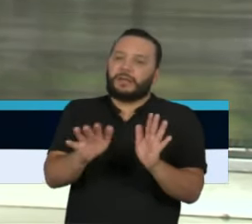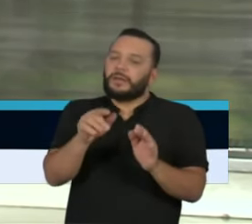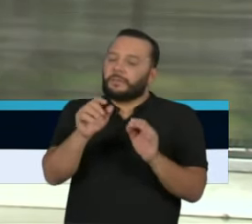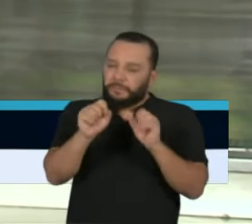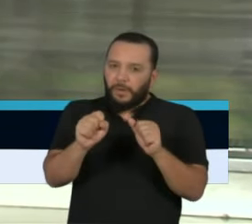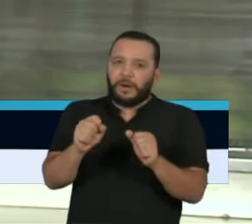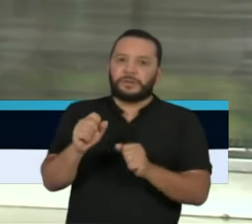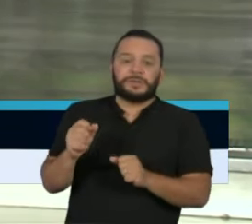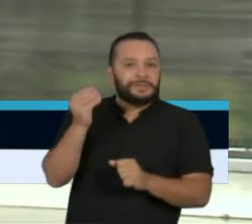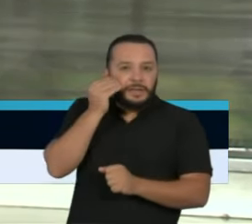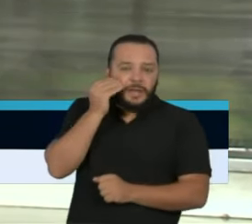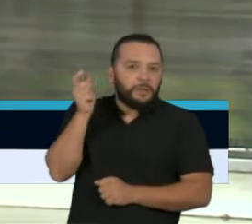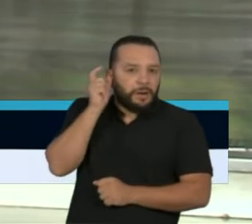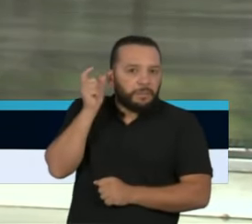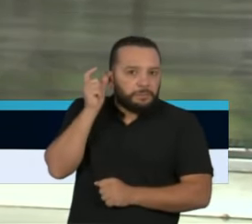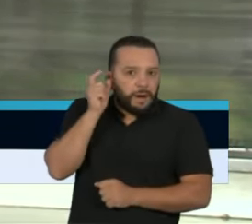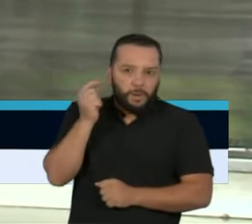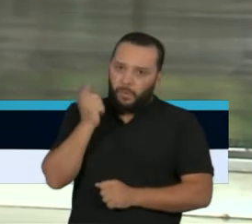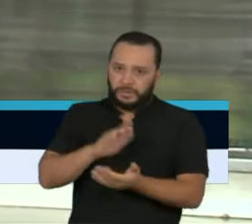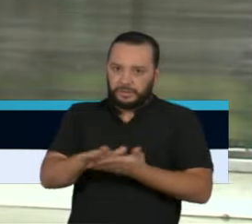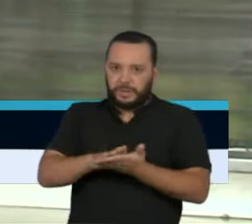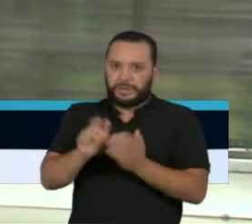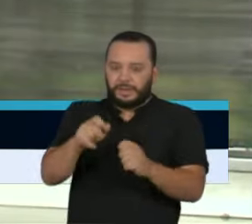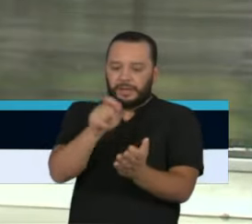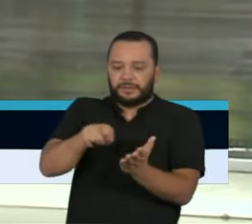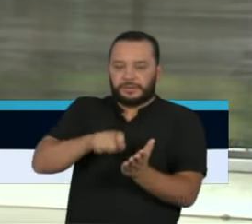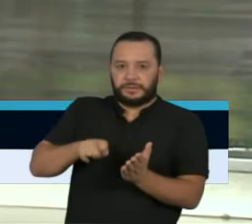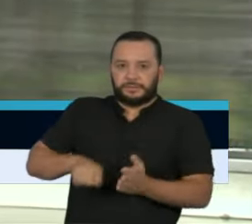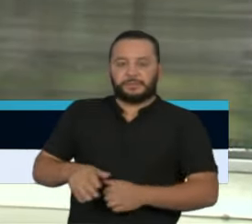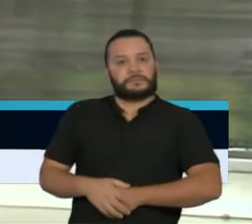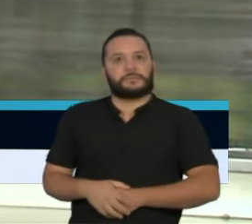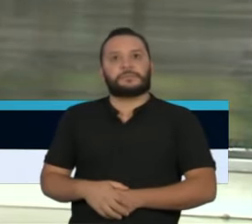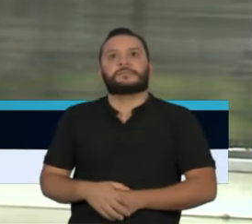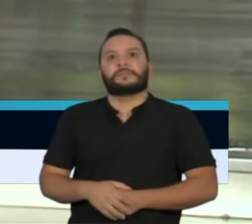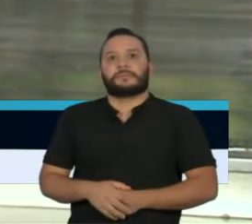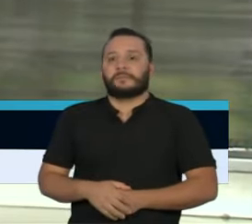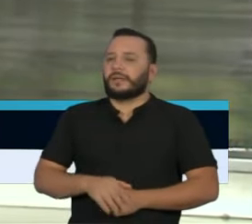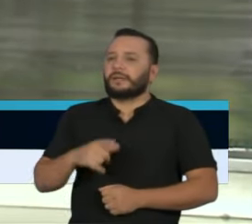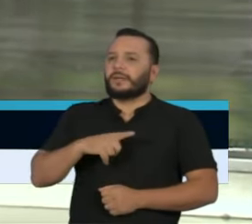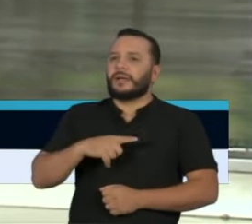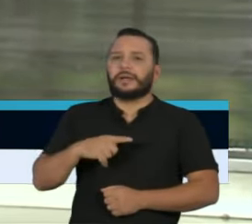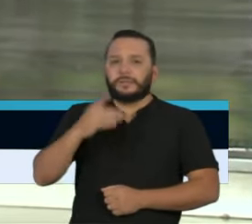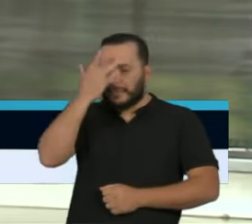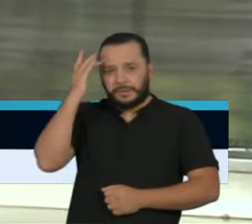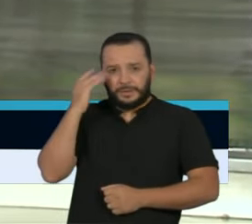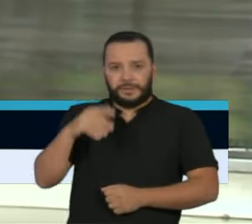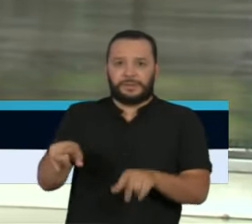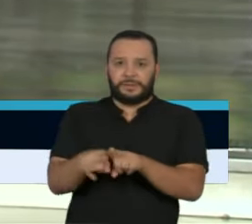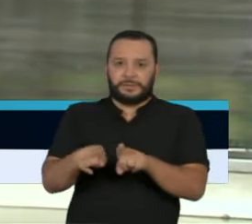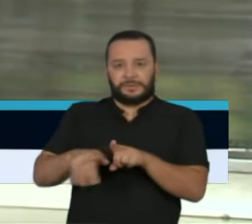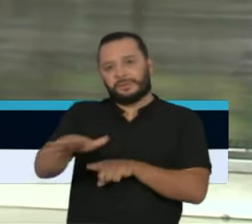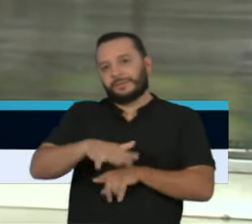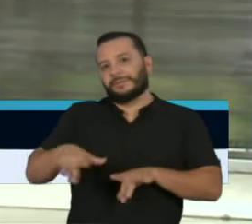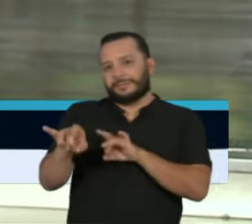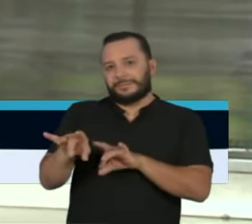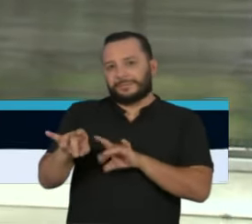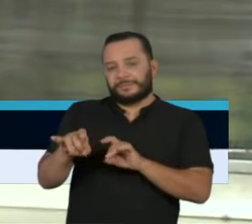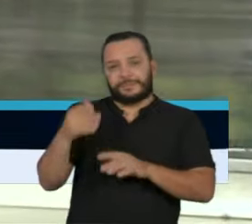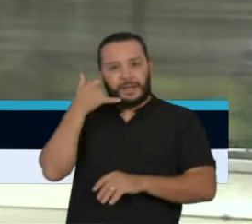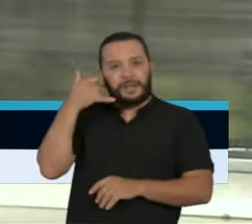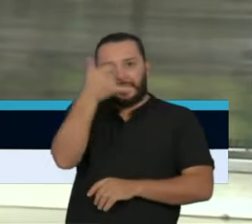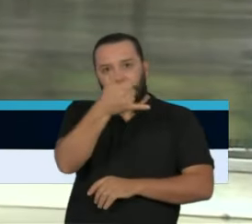Tribuna de Santos aqui. Nós vamos agora à presencial, enquanto isso alguém da nossa equipe técnica vai ligar para você, Ariane, para